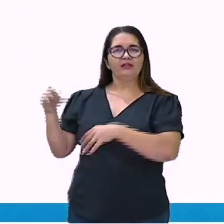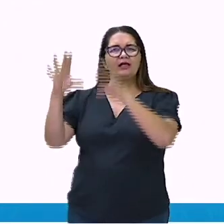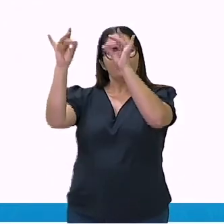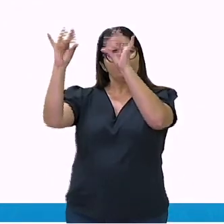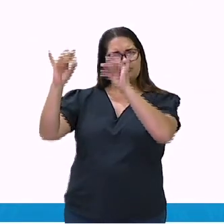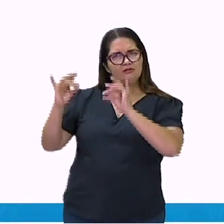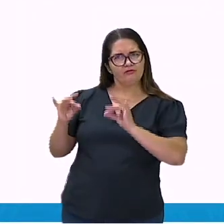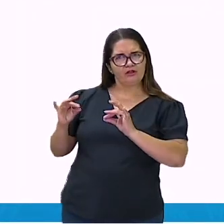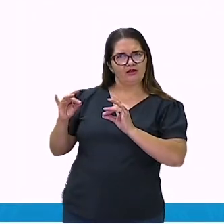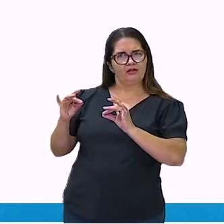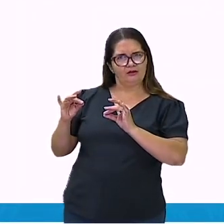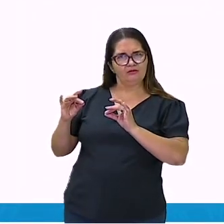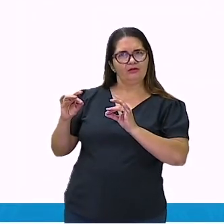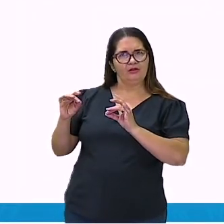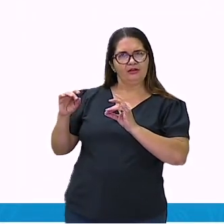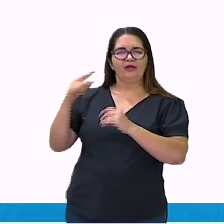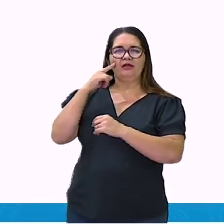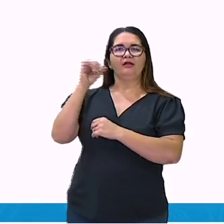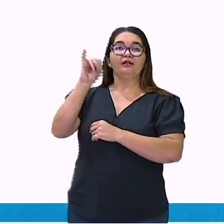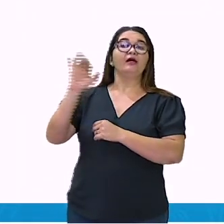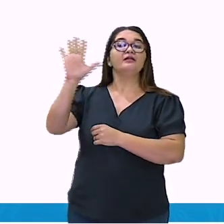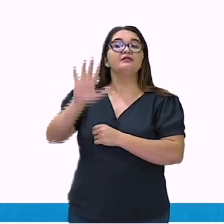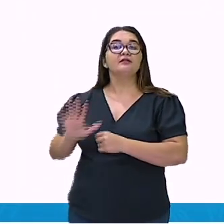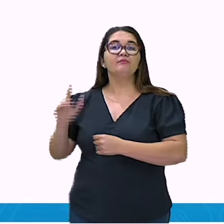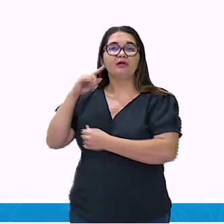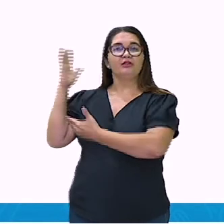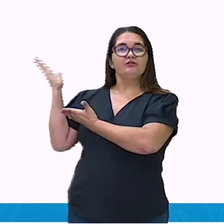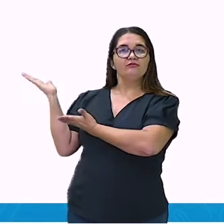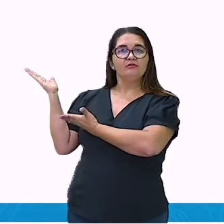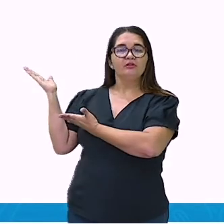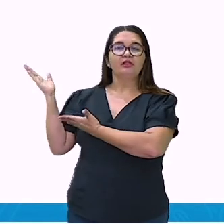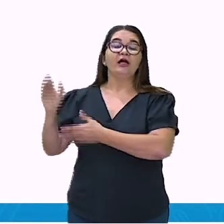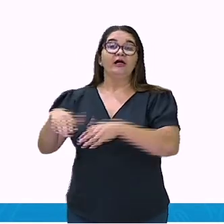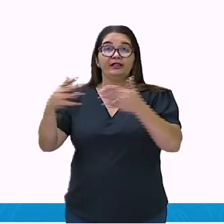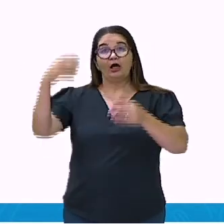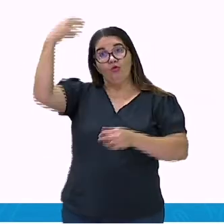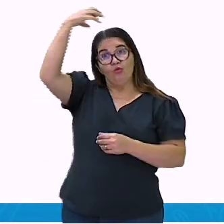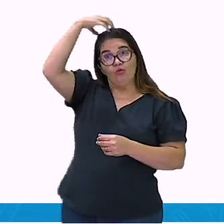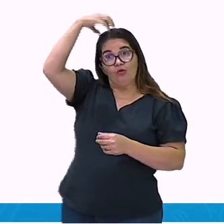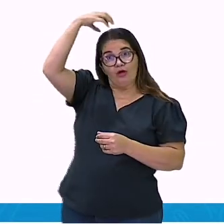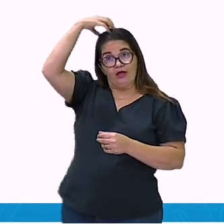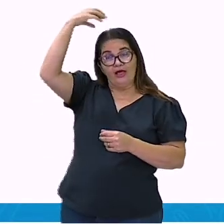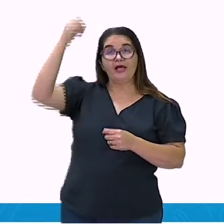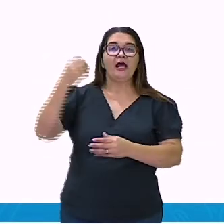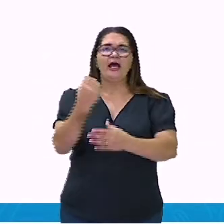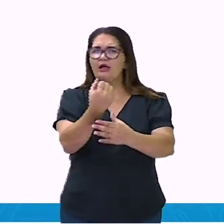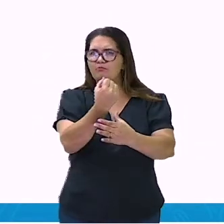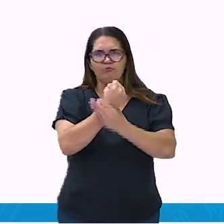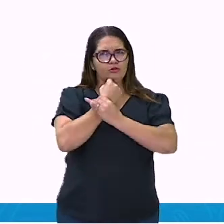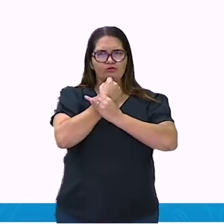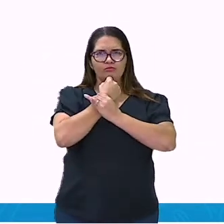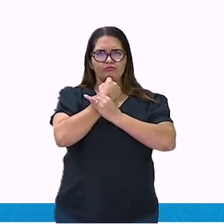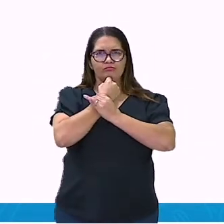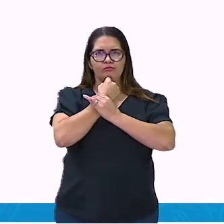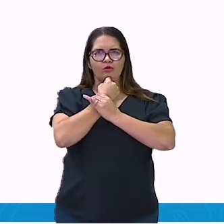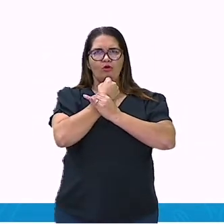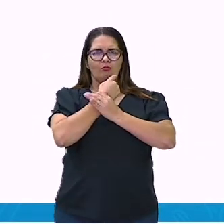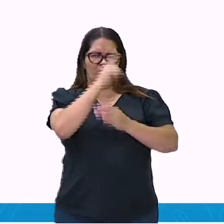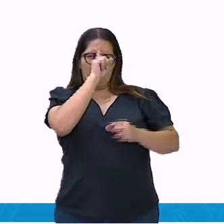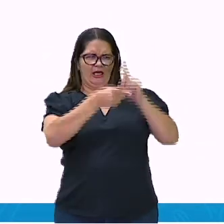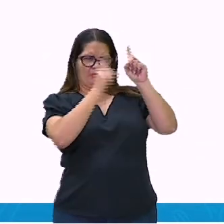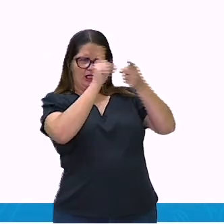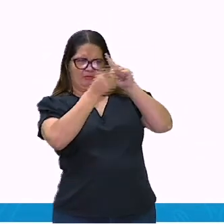especificado aqui nessa imagem. O rei português é o poder absoluto, aquele que tem todos os poderes. O governador